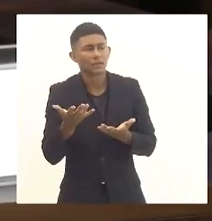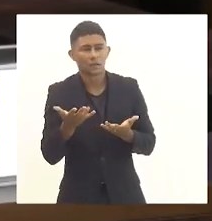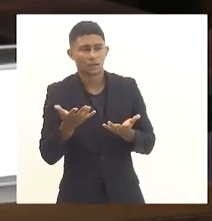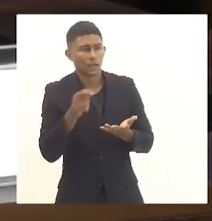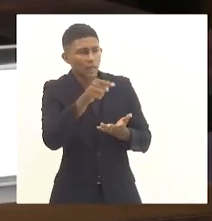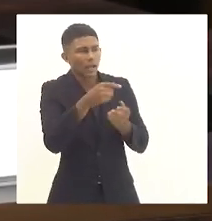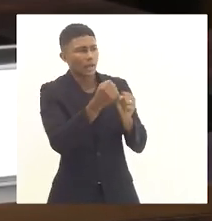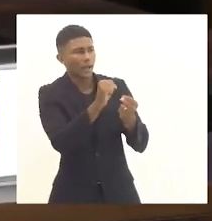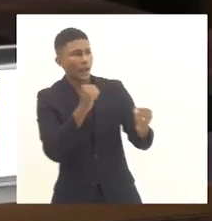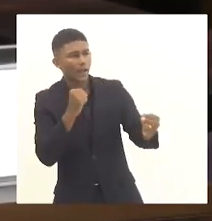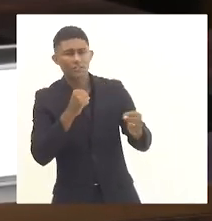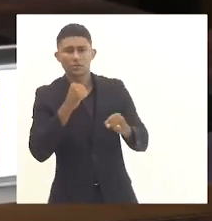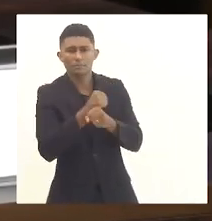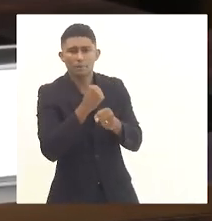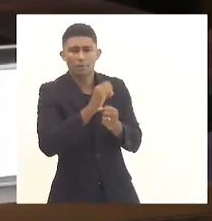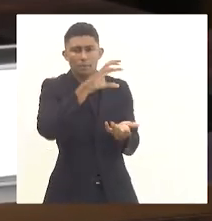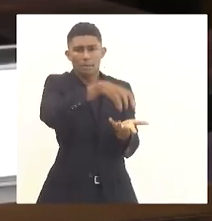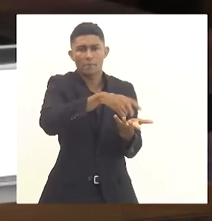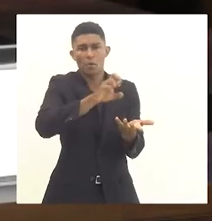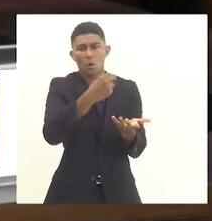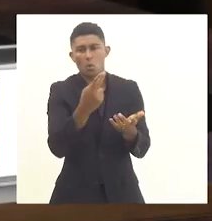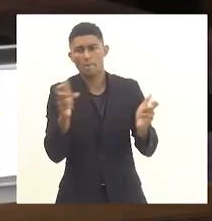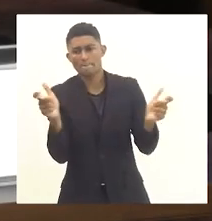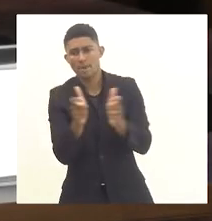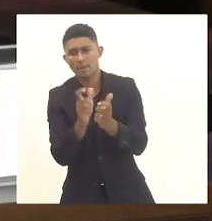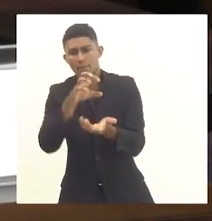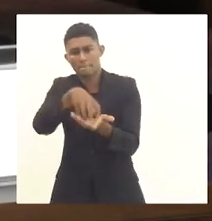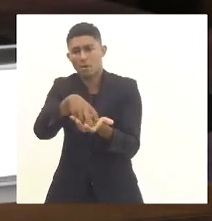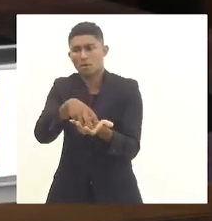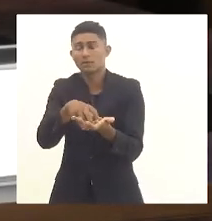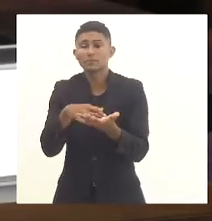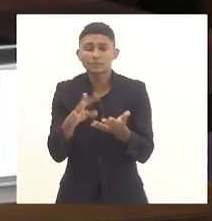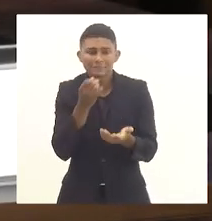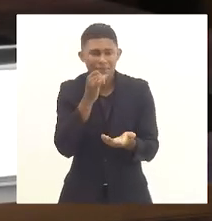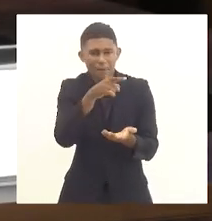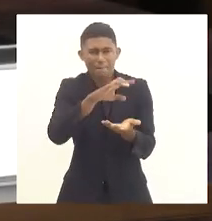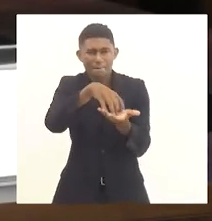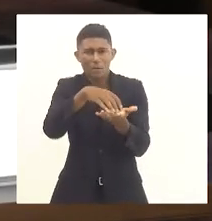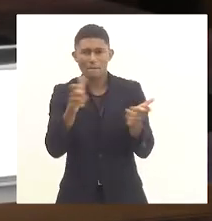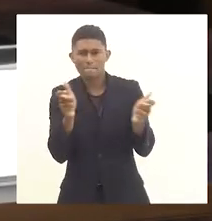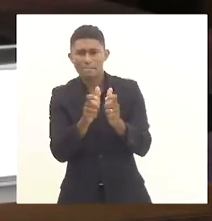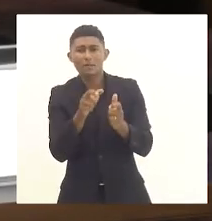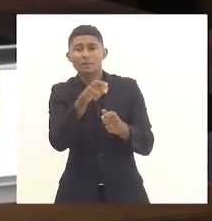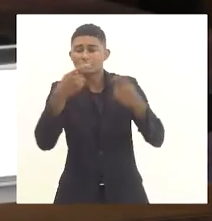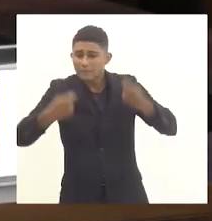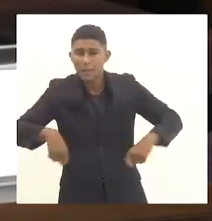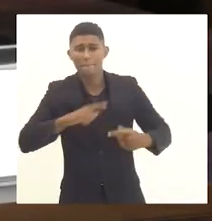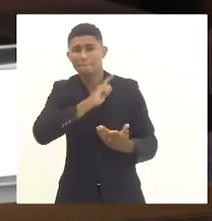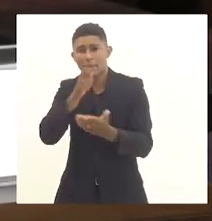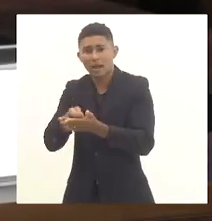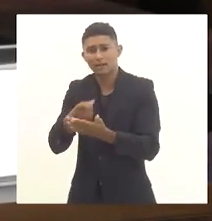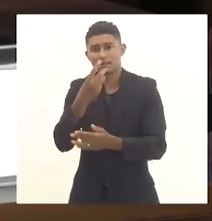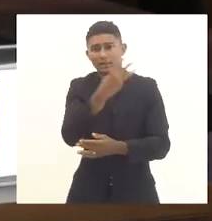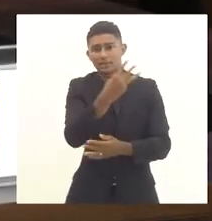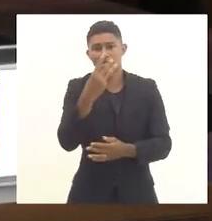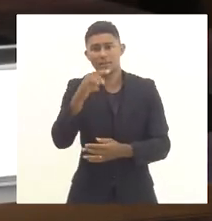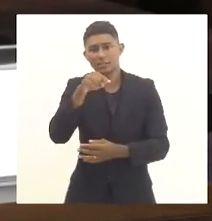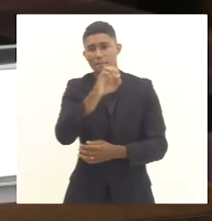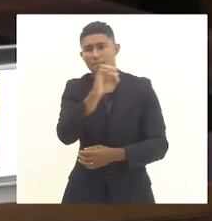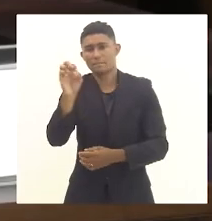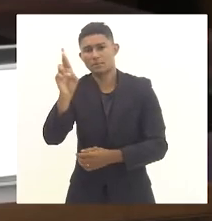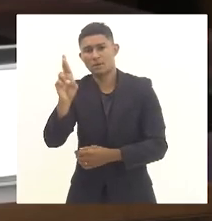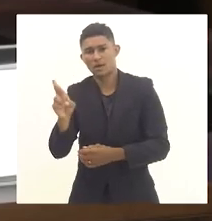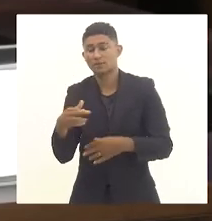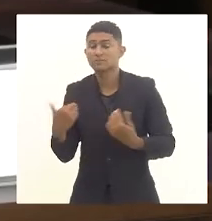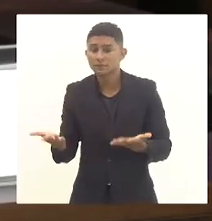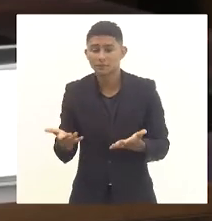estação, até mesmo a pequena estação de iluminação pública teria que pagar os R$ 33 mil. Reais. Então, até mesmo para os projetos inovadores,